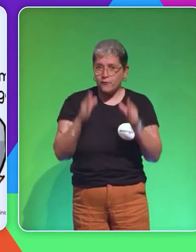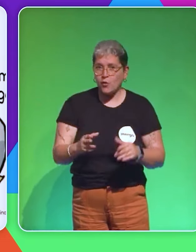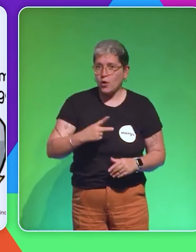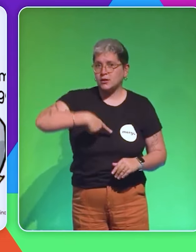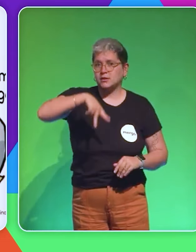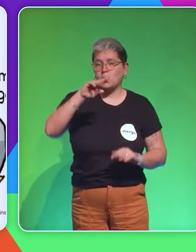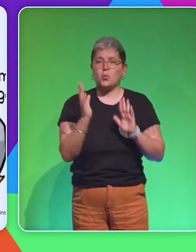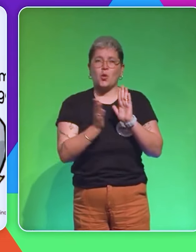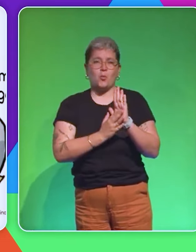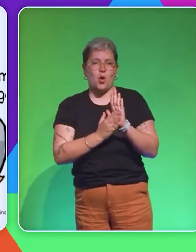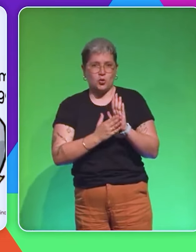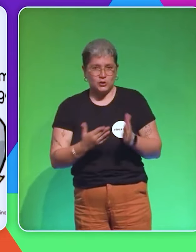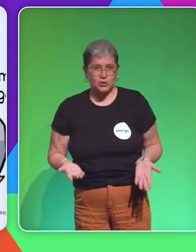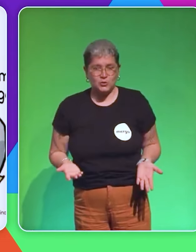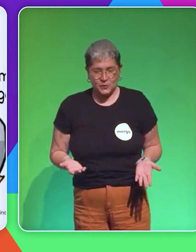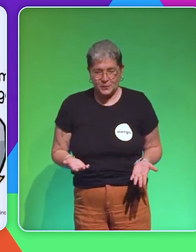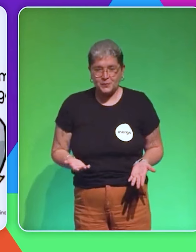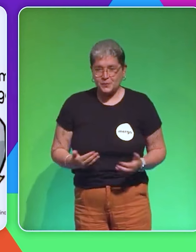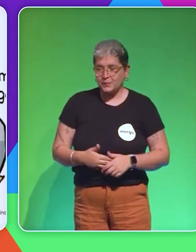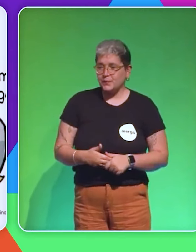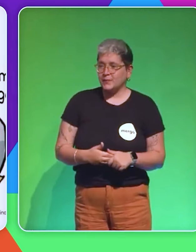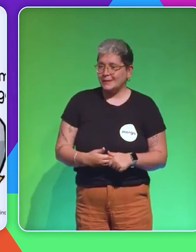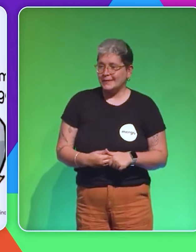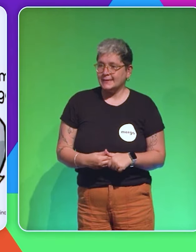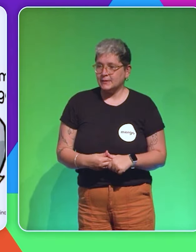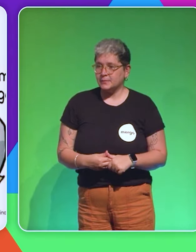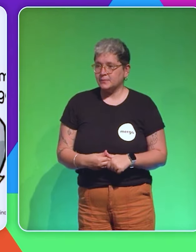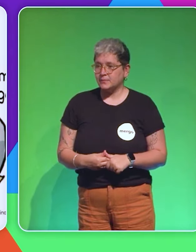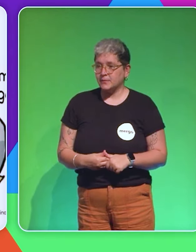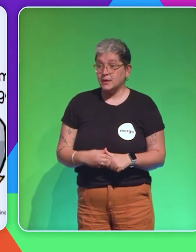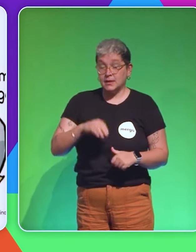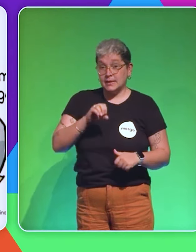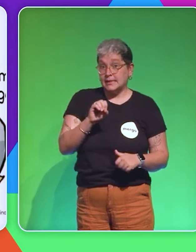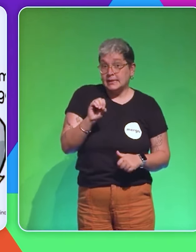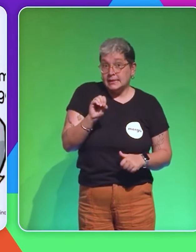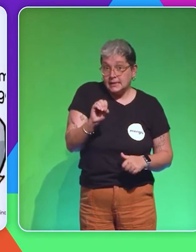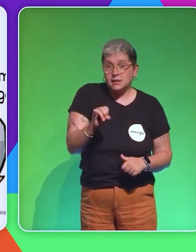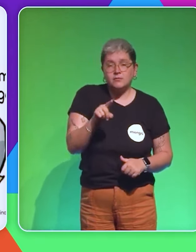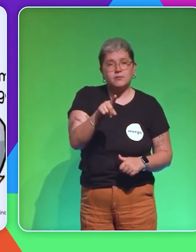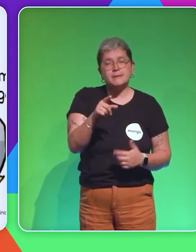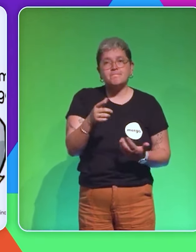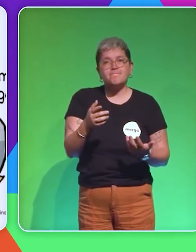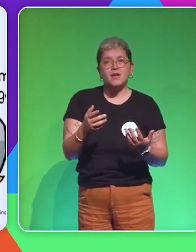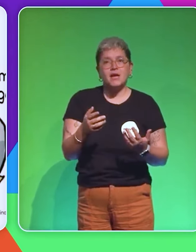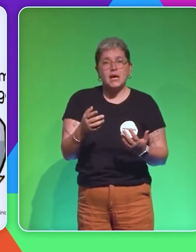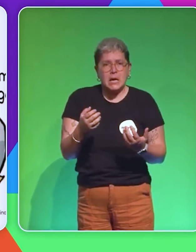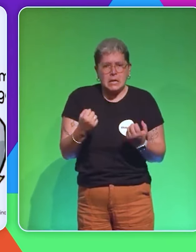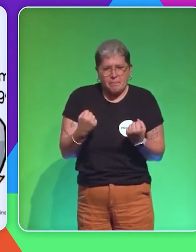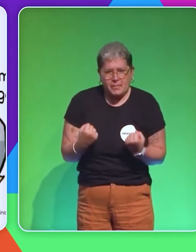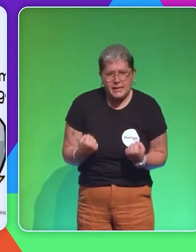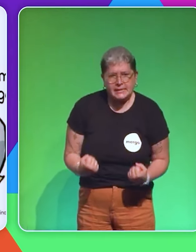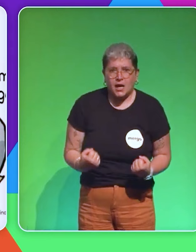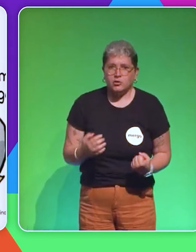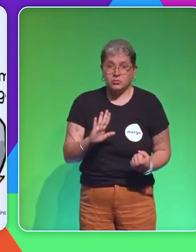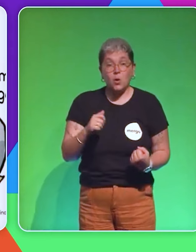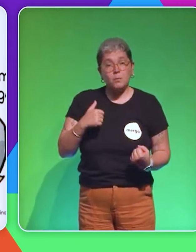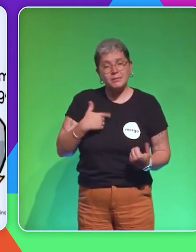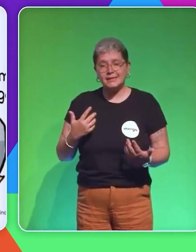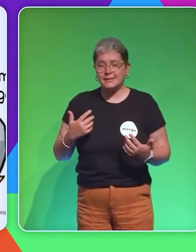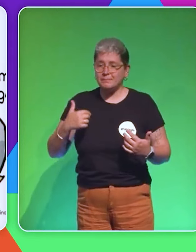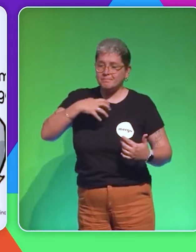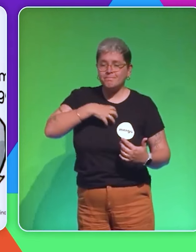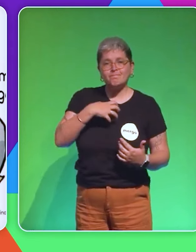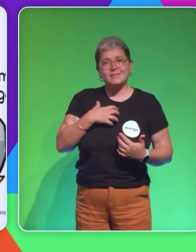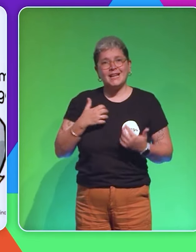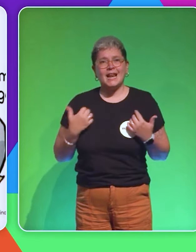que na verdade eh você tem tem que levar as coisas de uma maneira mais leve né porque se você for levar tudo